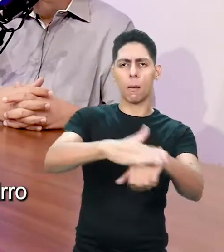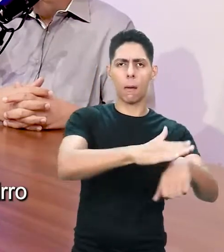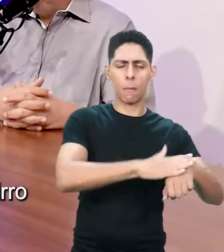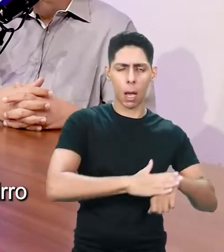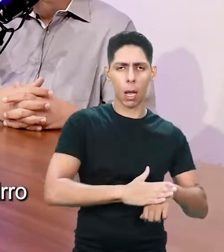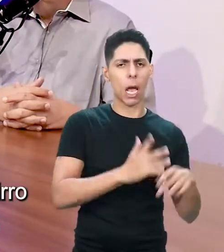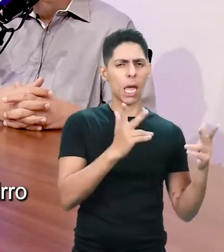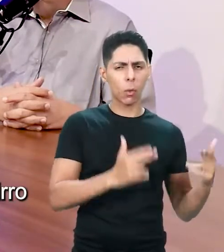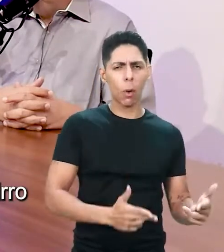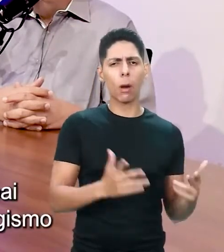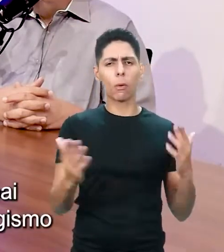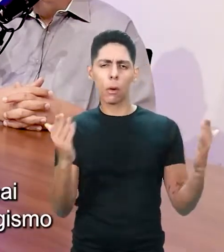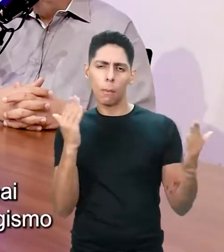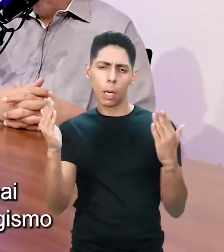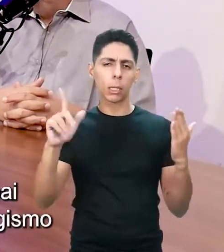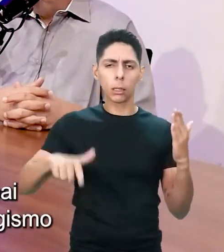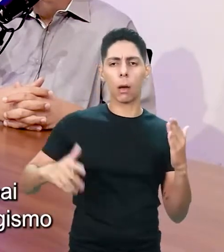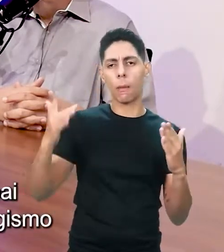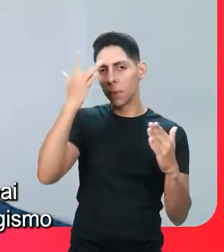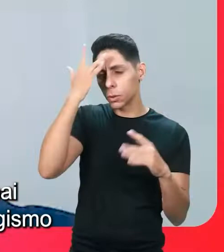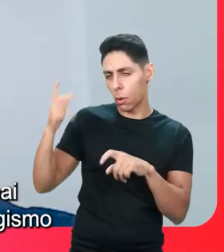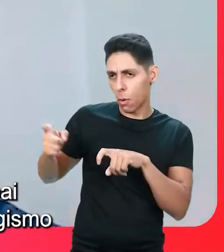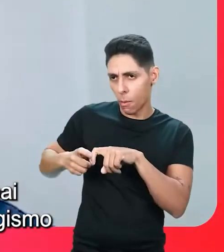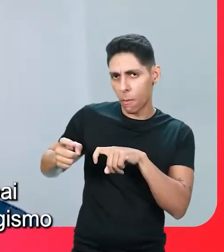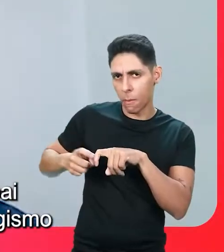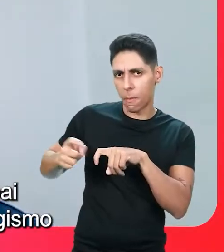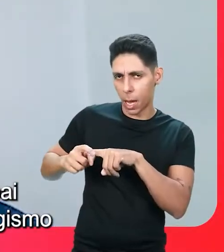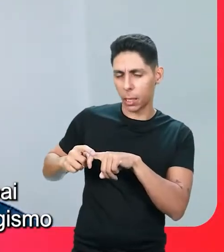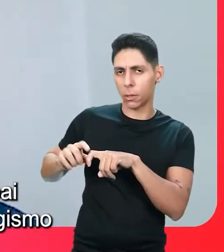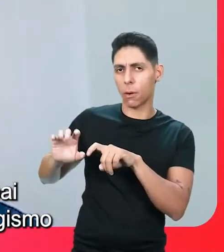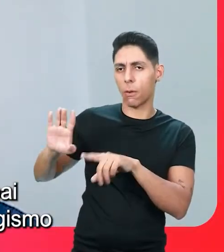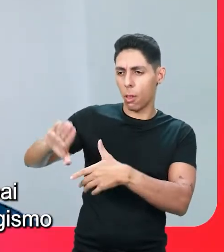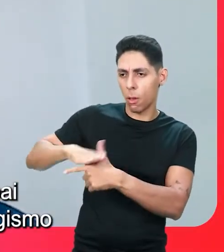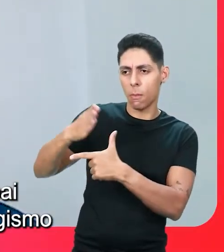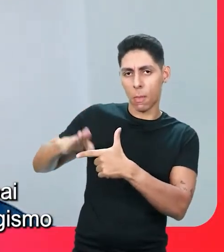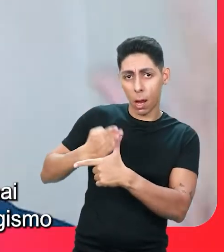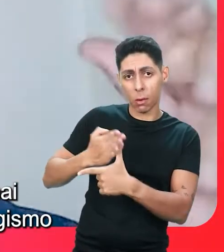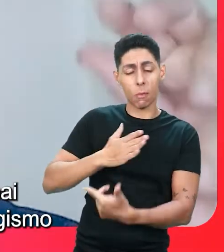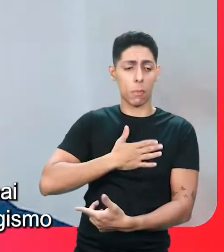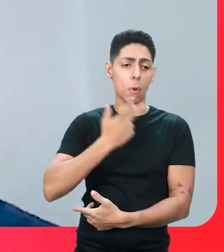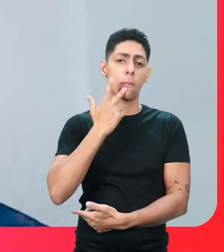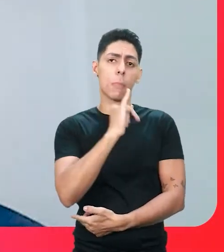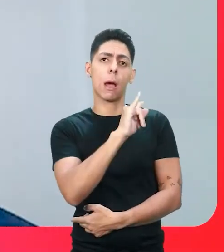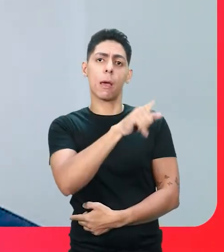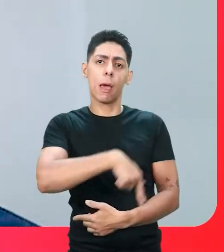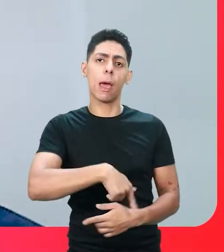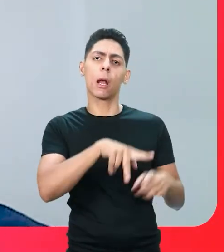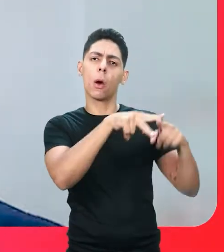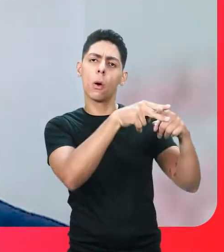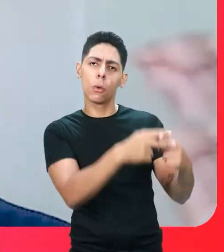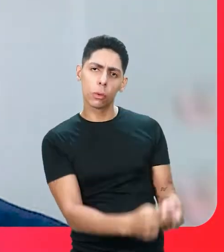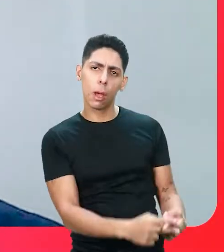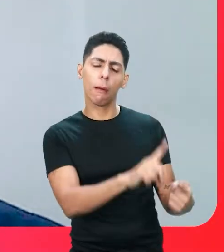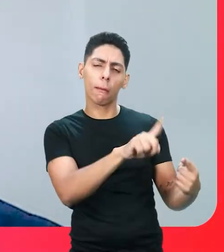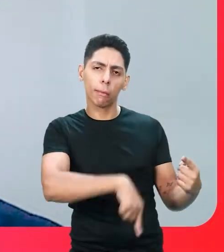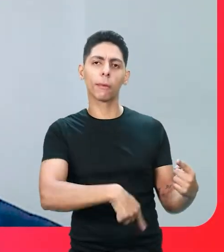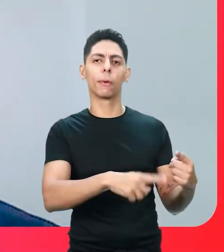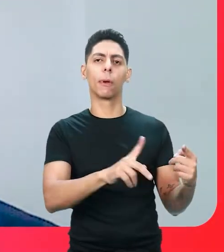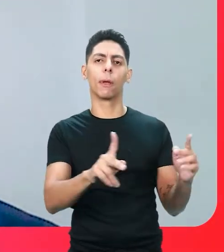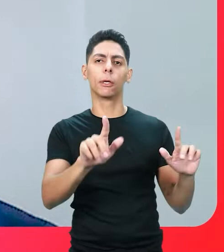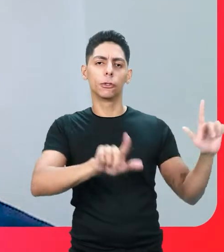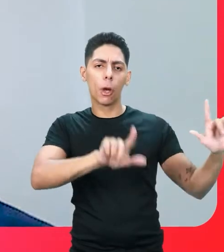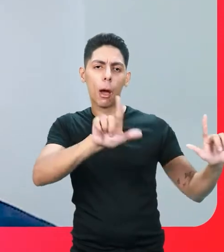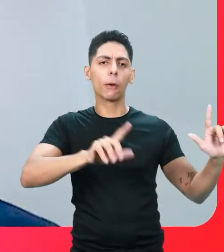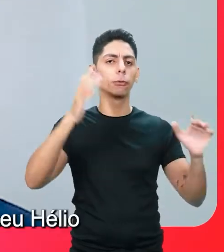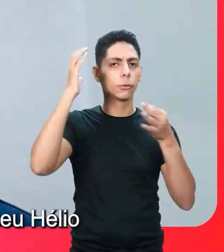tem os bairros, as comunidades não tem o médico da comunidade. Meu pai era o consertador, desculpa aí o neologismo, de rádios e